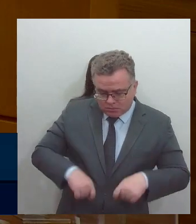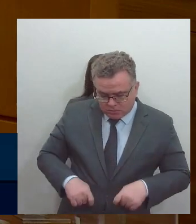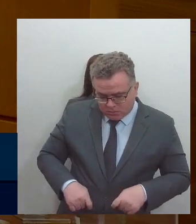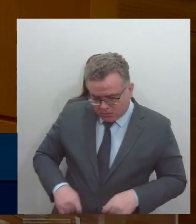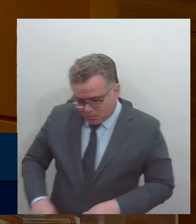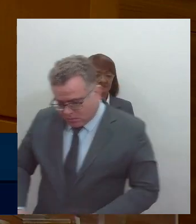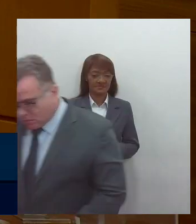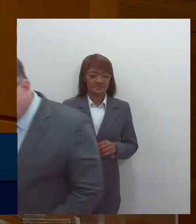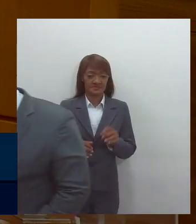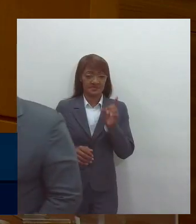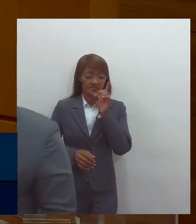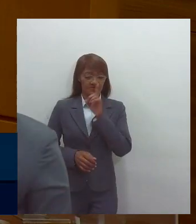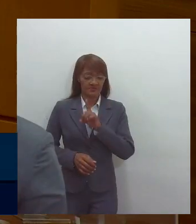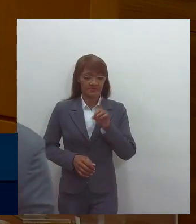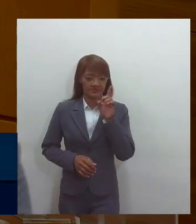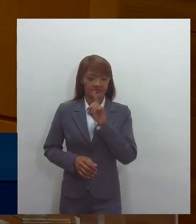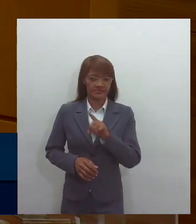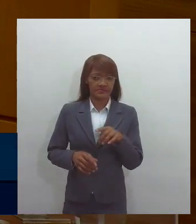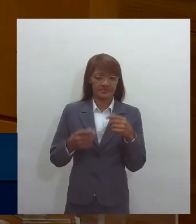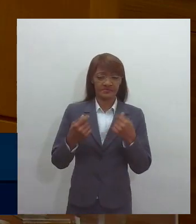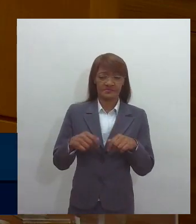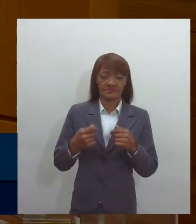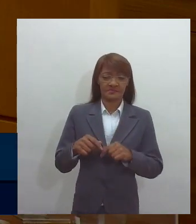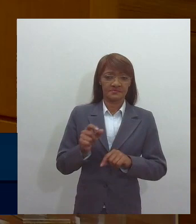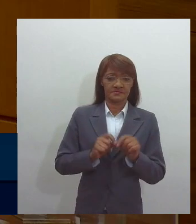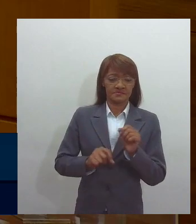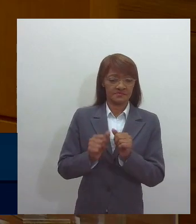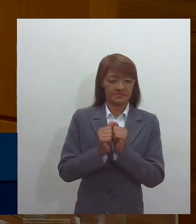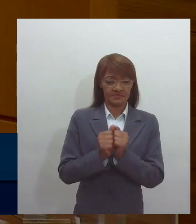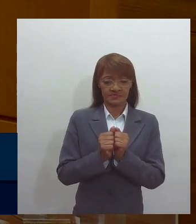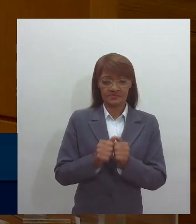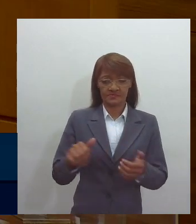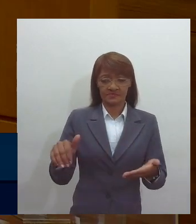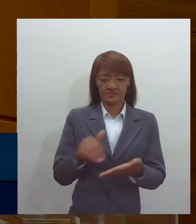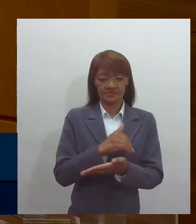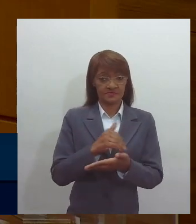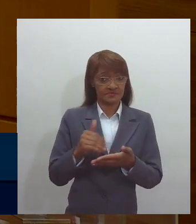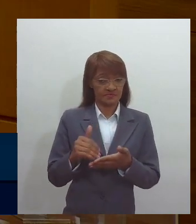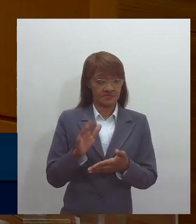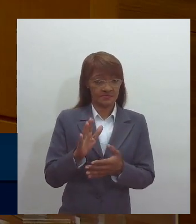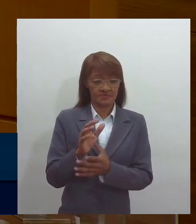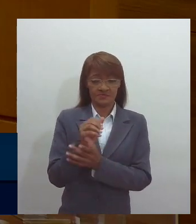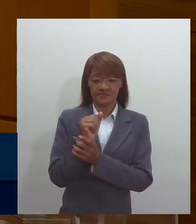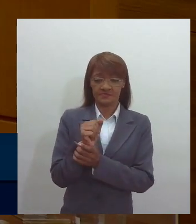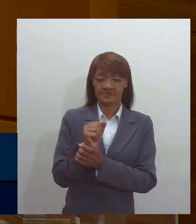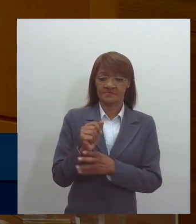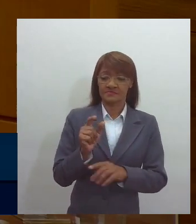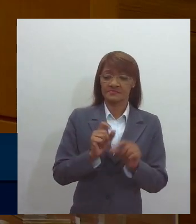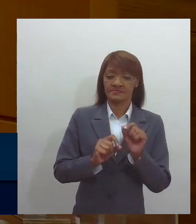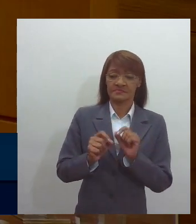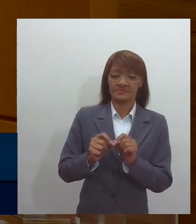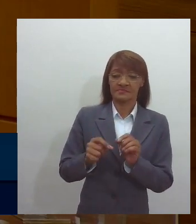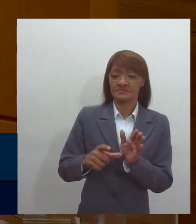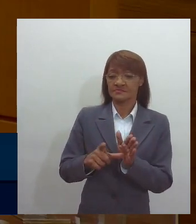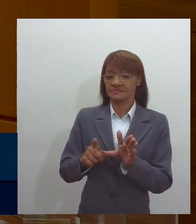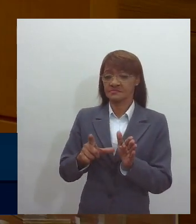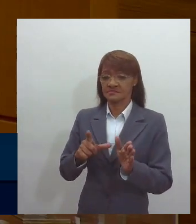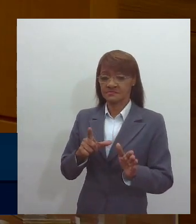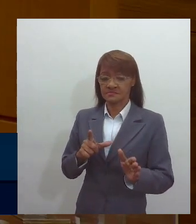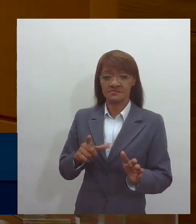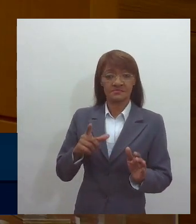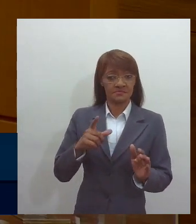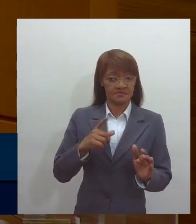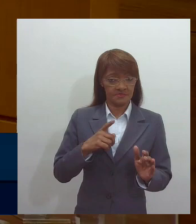junto à Secretaria de Segurança Pública, que naquele momento lá atrás baixou uma portaria, né, disse que iria tomar